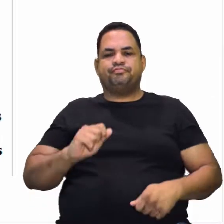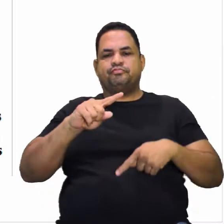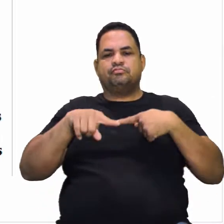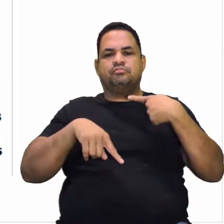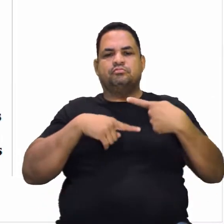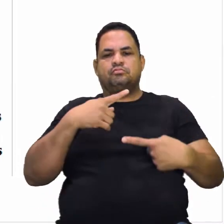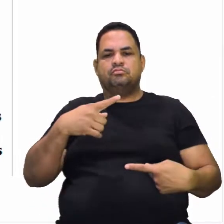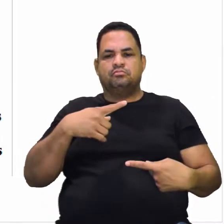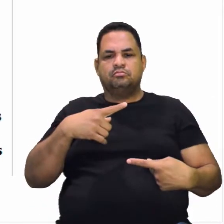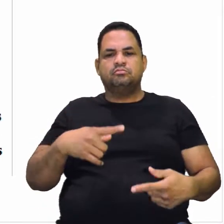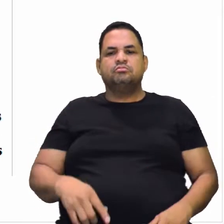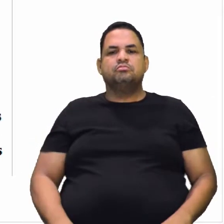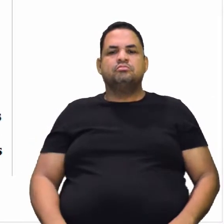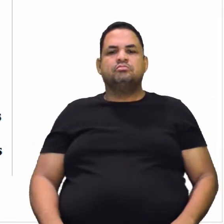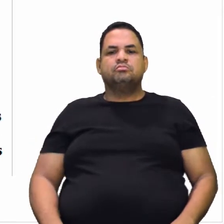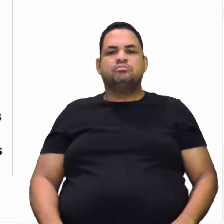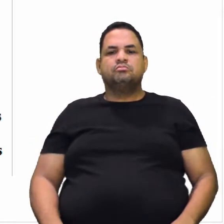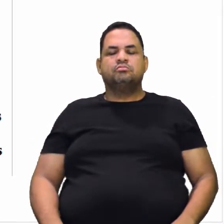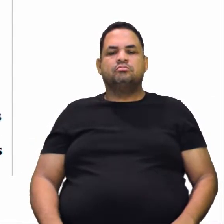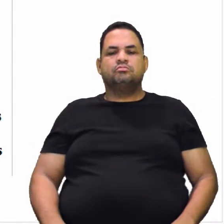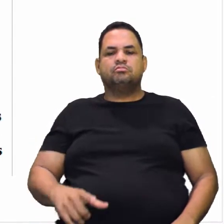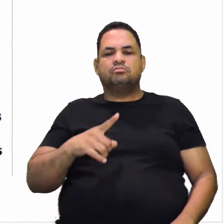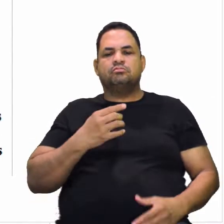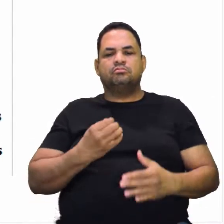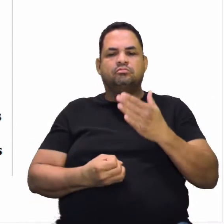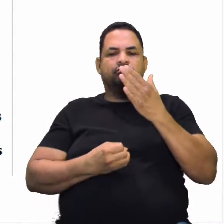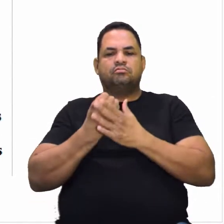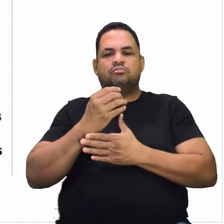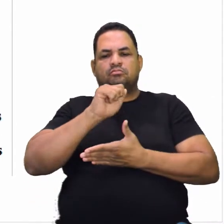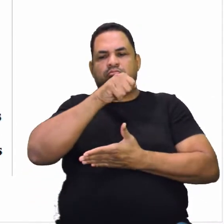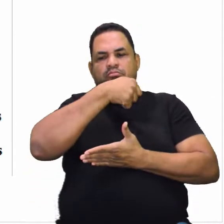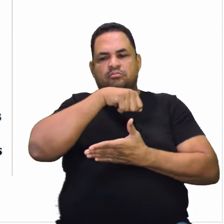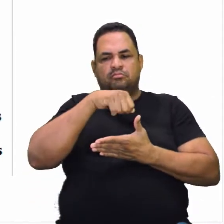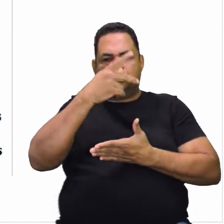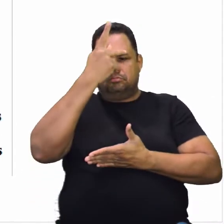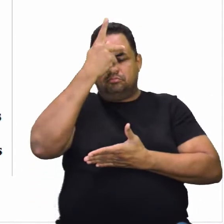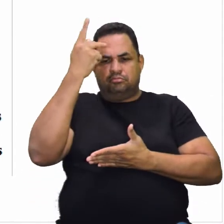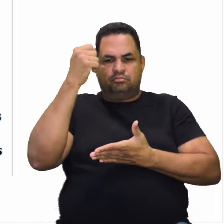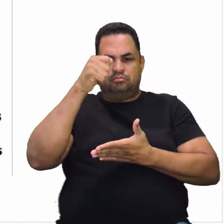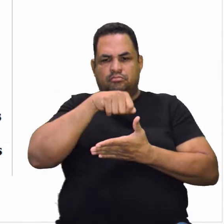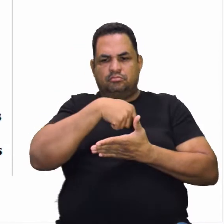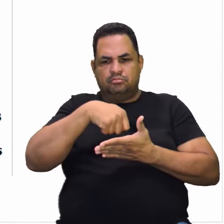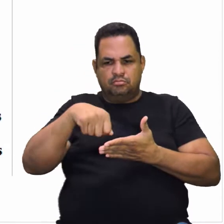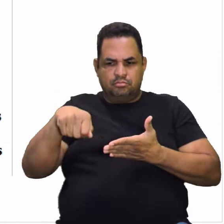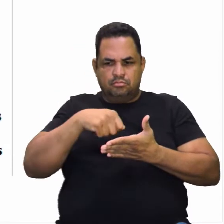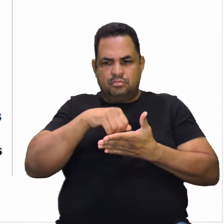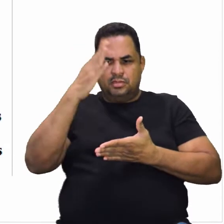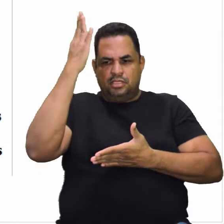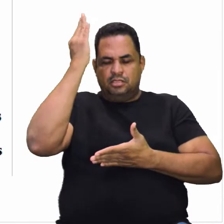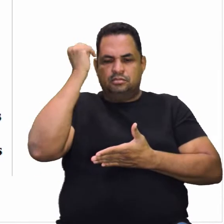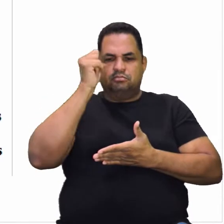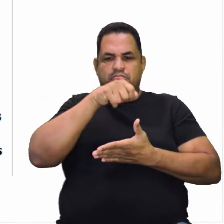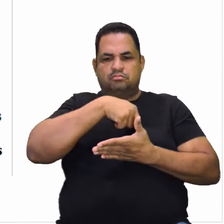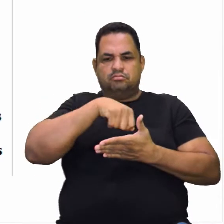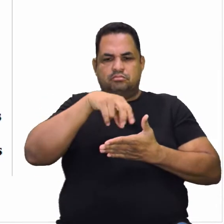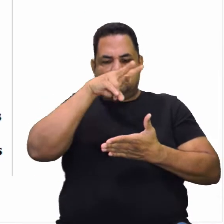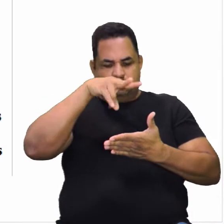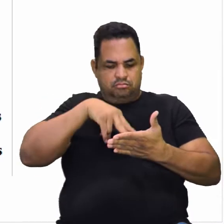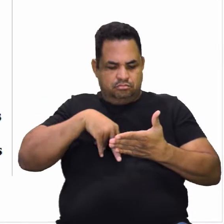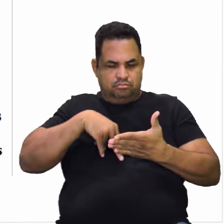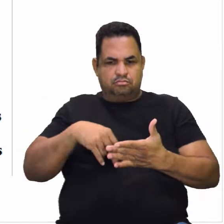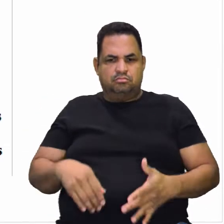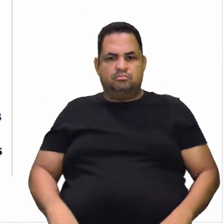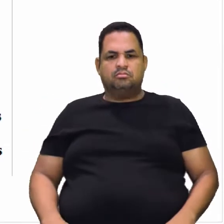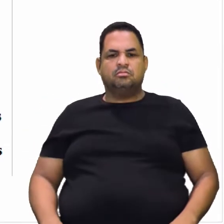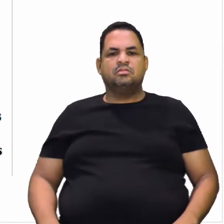Depois dos soldados, apareceu os escribas, as pessoas que sabiam escrever,